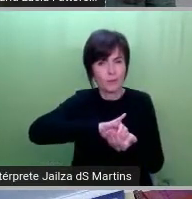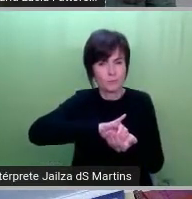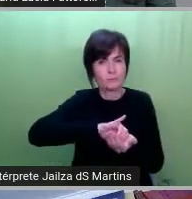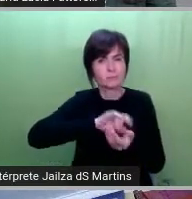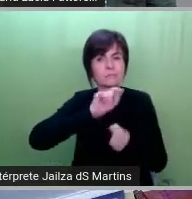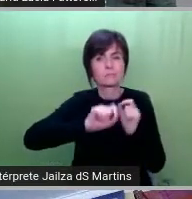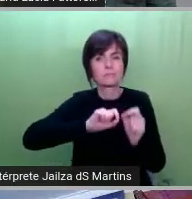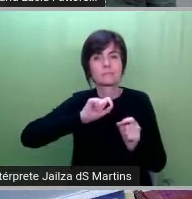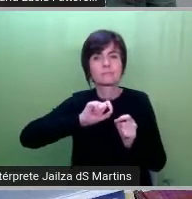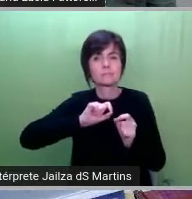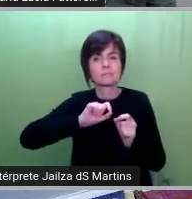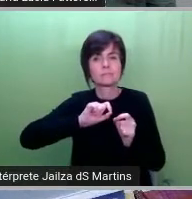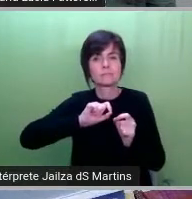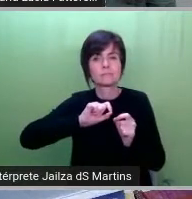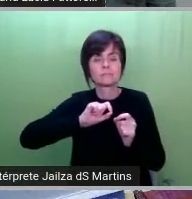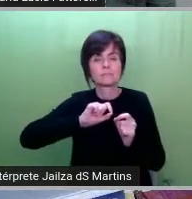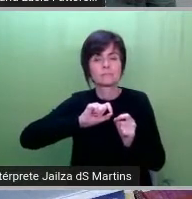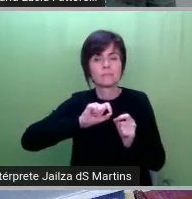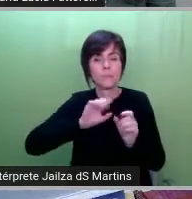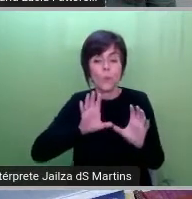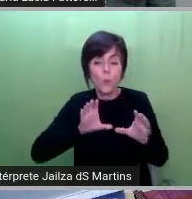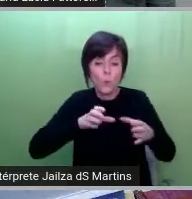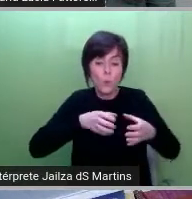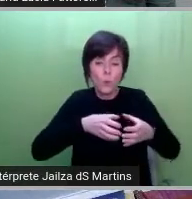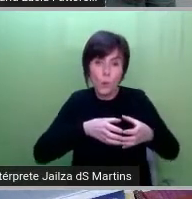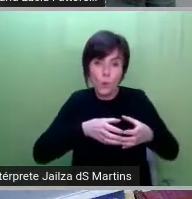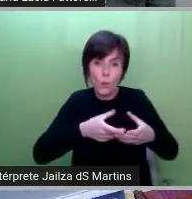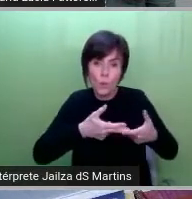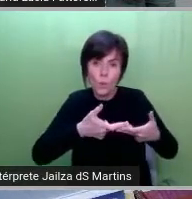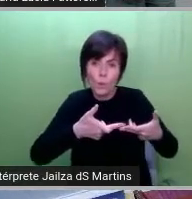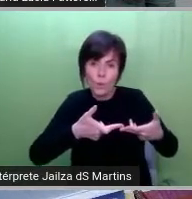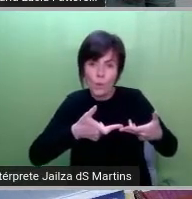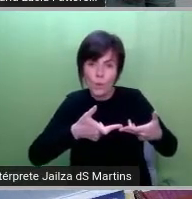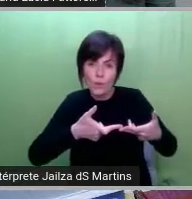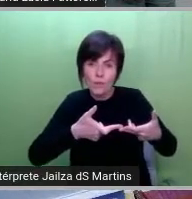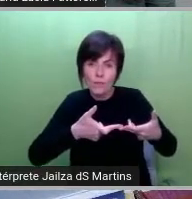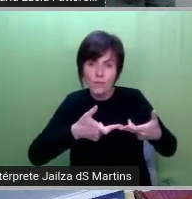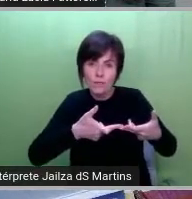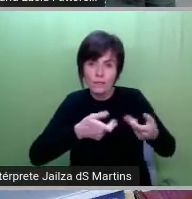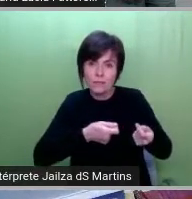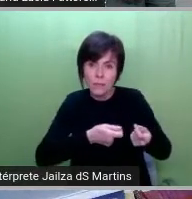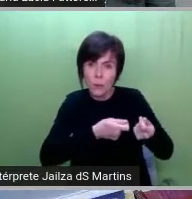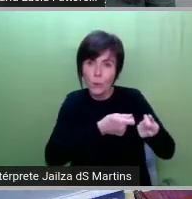que é o quê? O conjunto de capitais da economia,